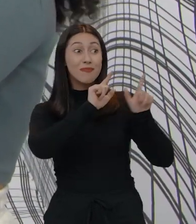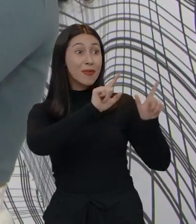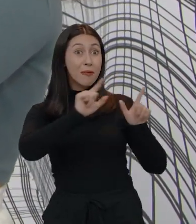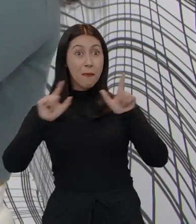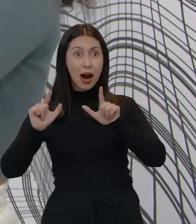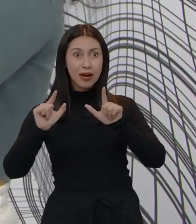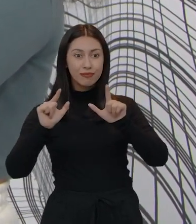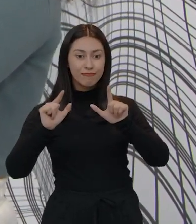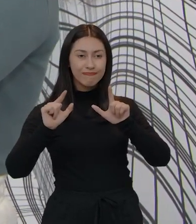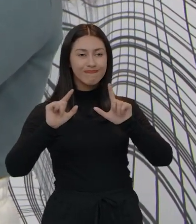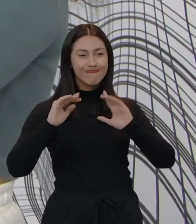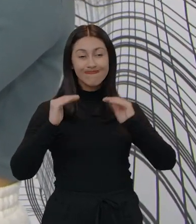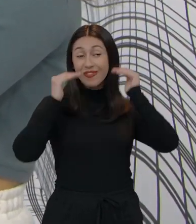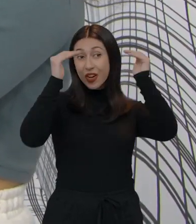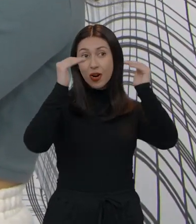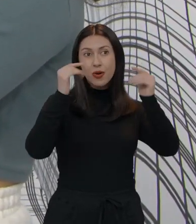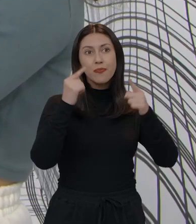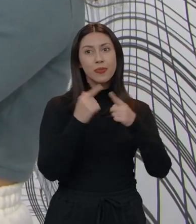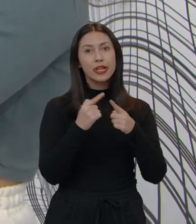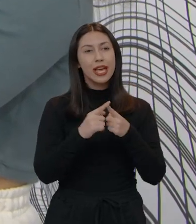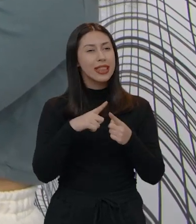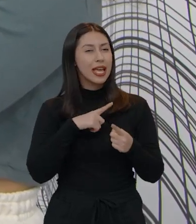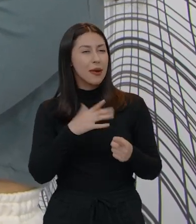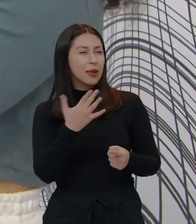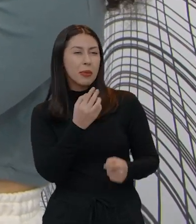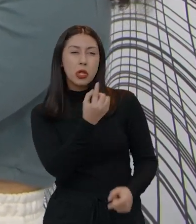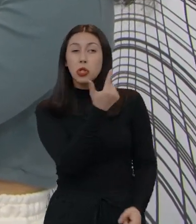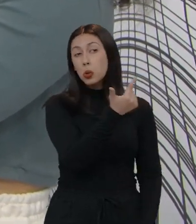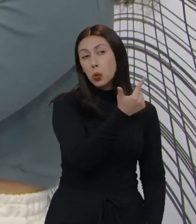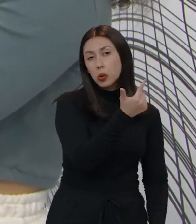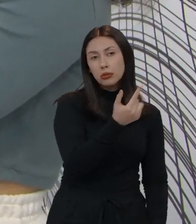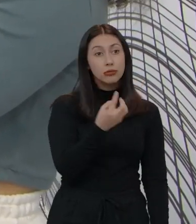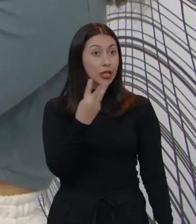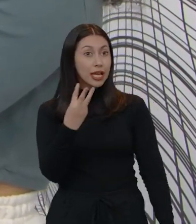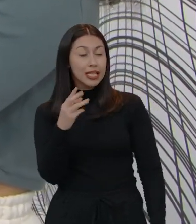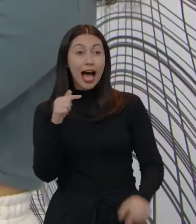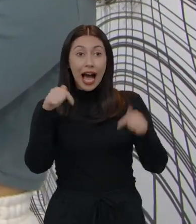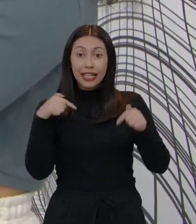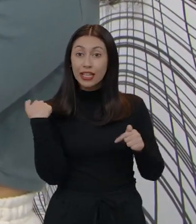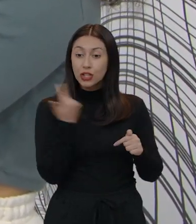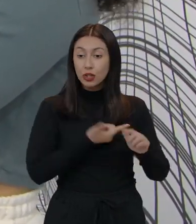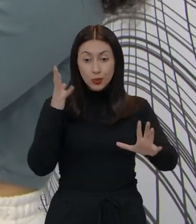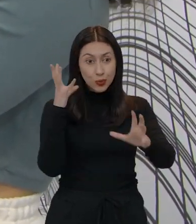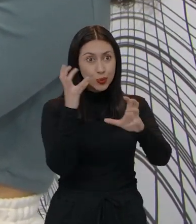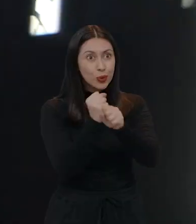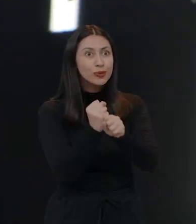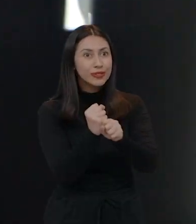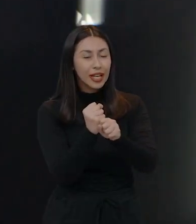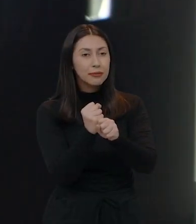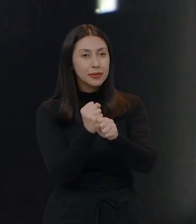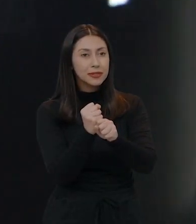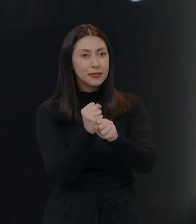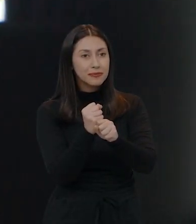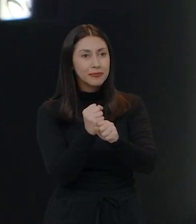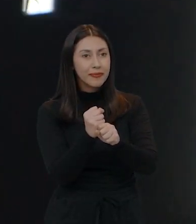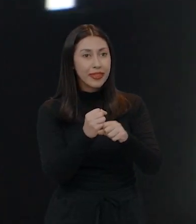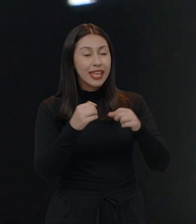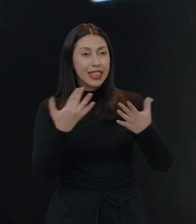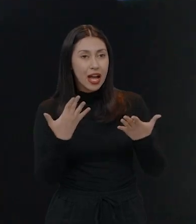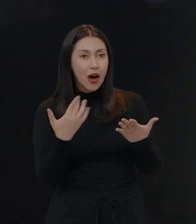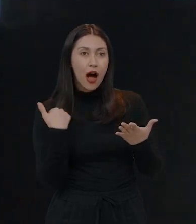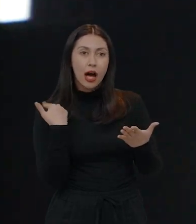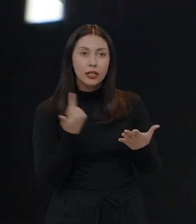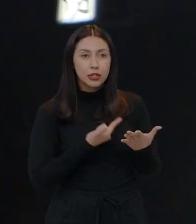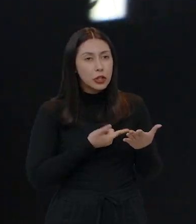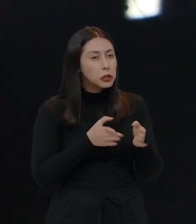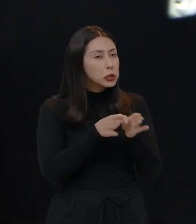quê? Porque os museus por aí, eles têm 2, 3 atrações e aqui nós reunimos todas as atrações. Devido à curadoria do Júlio